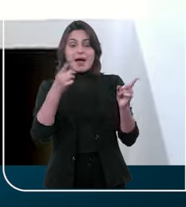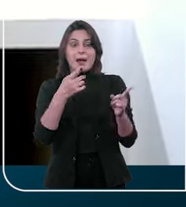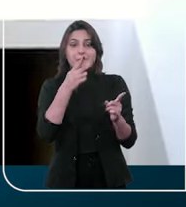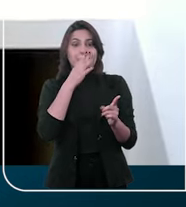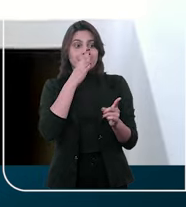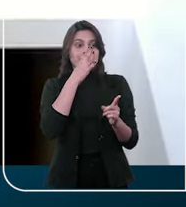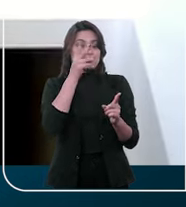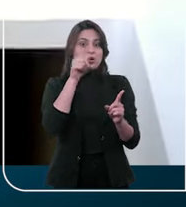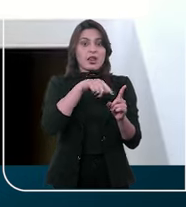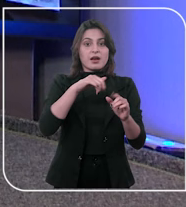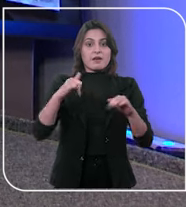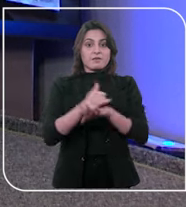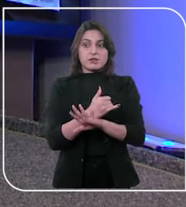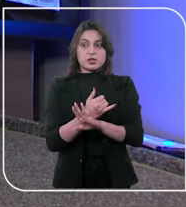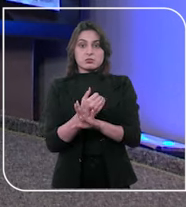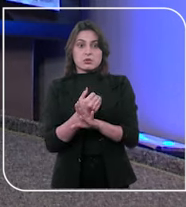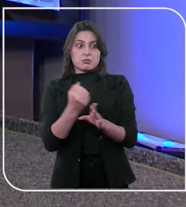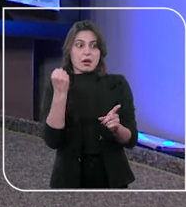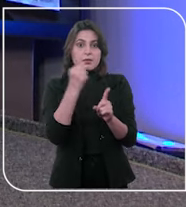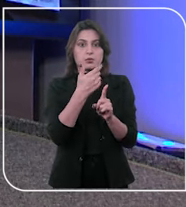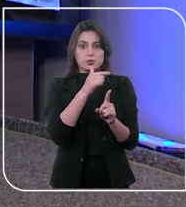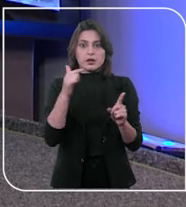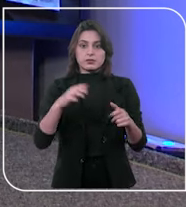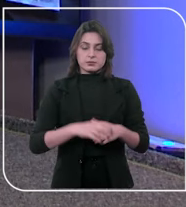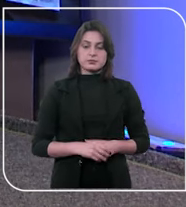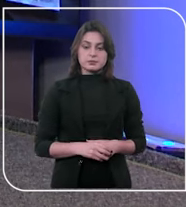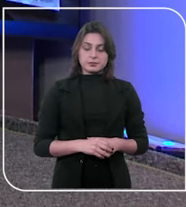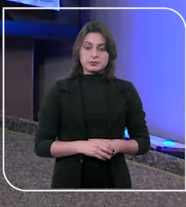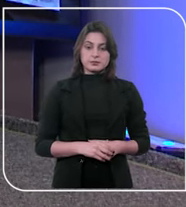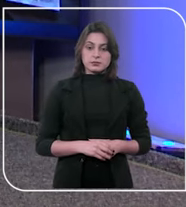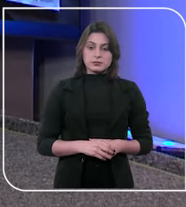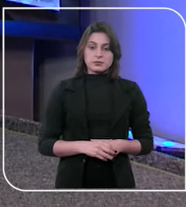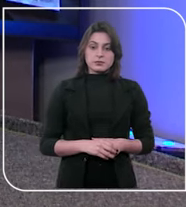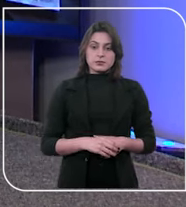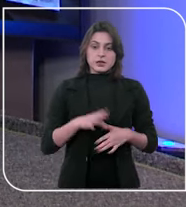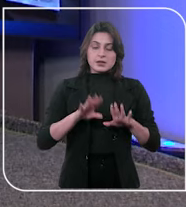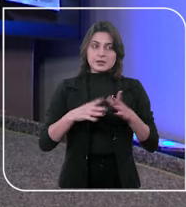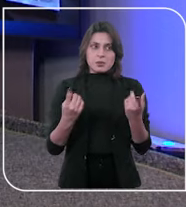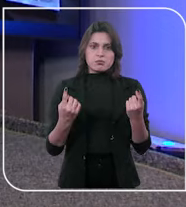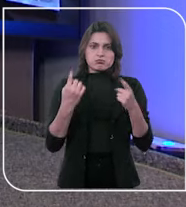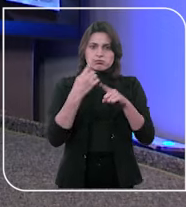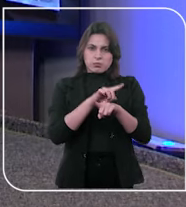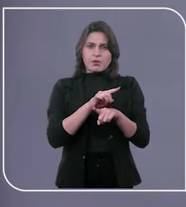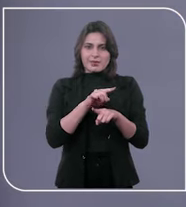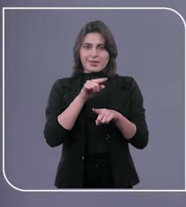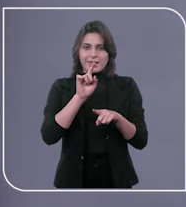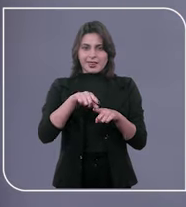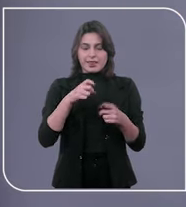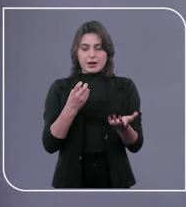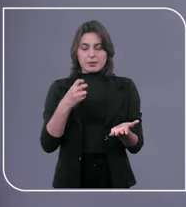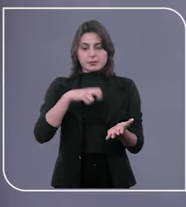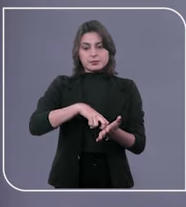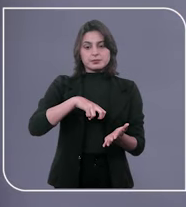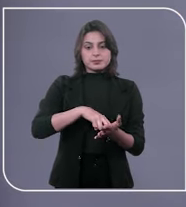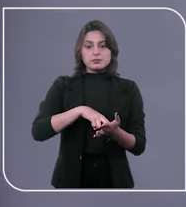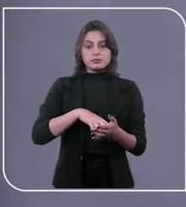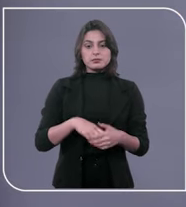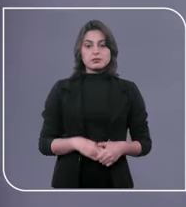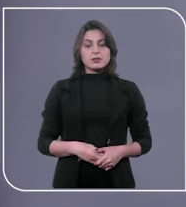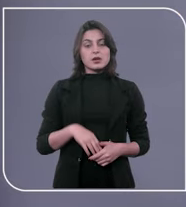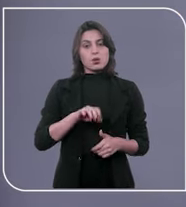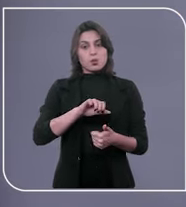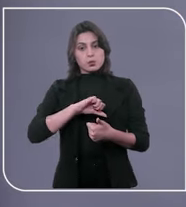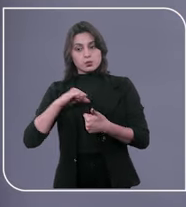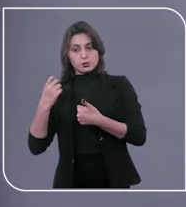uma hipótese de desclassificação, restando talvez uma contravenção penal, né? Então, isso acaba restando para o juiz. Mas, no caso do homicídio culposo, é esse